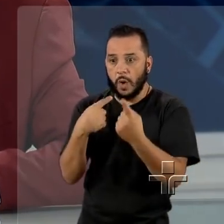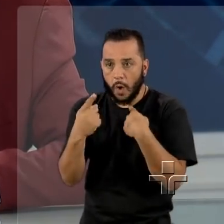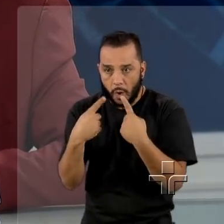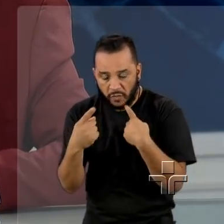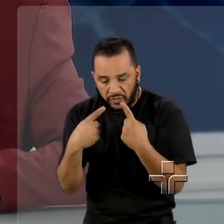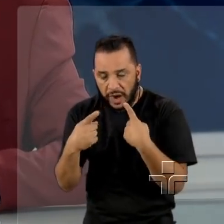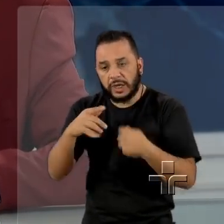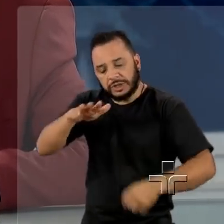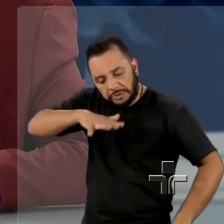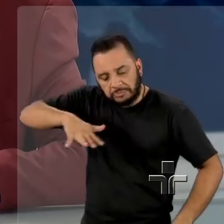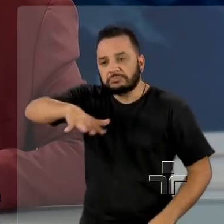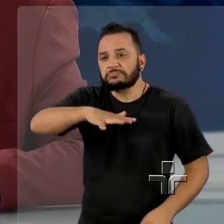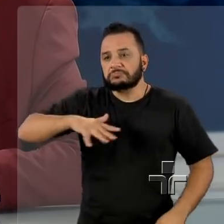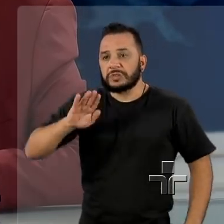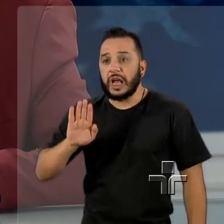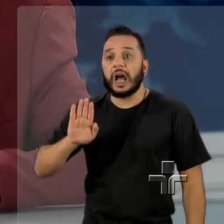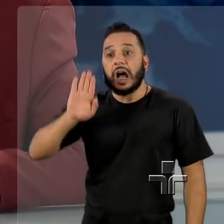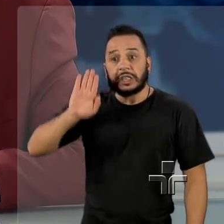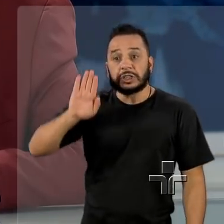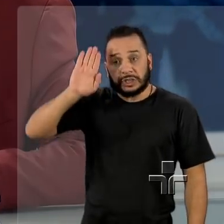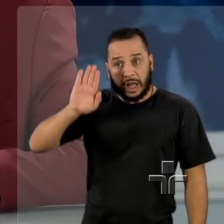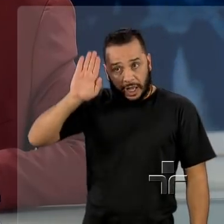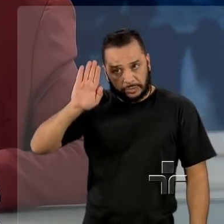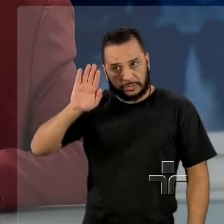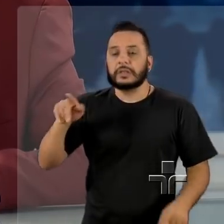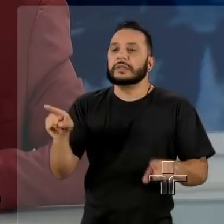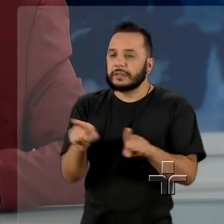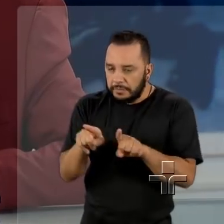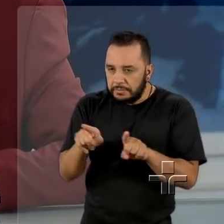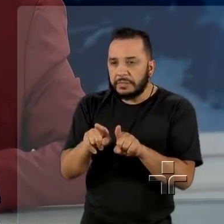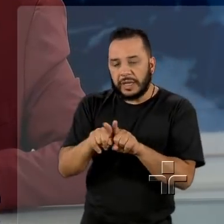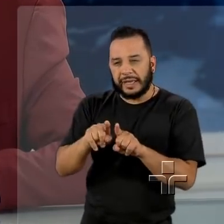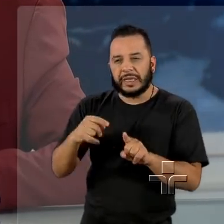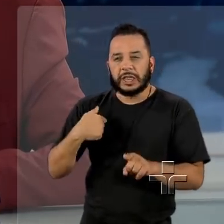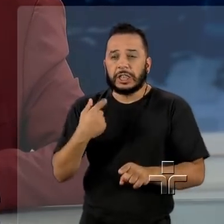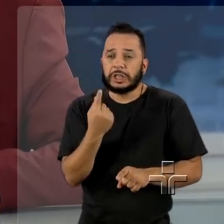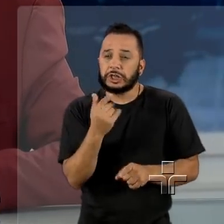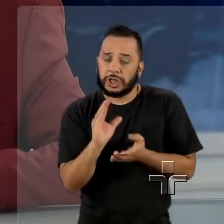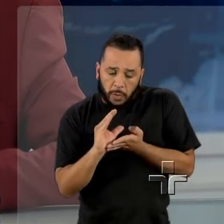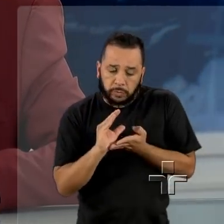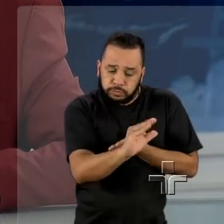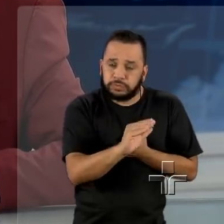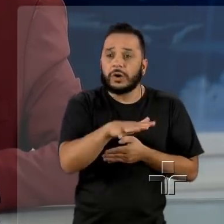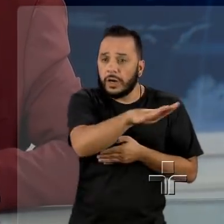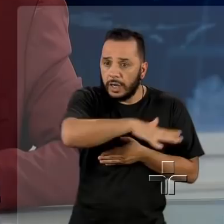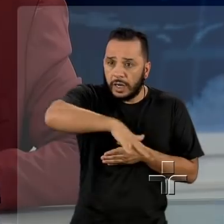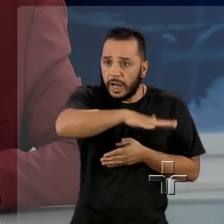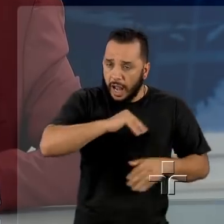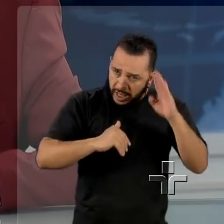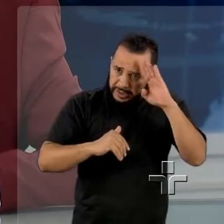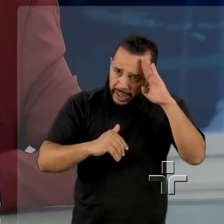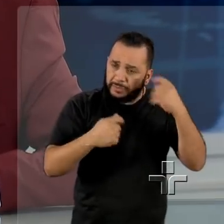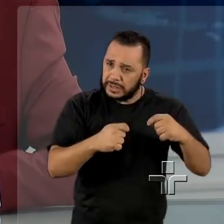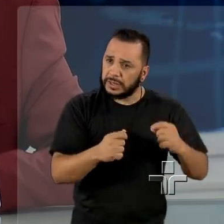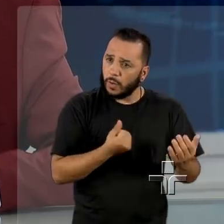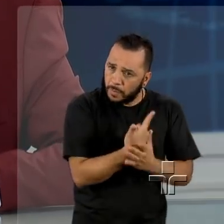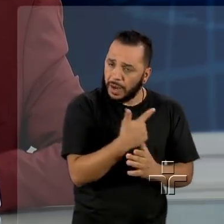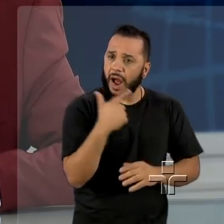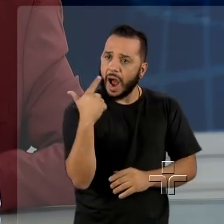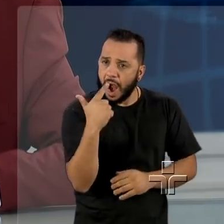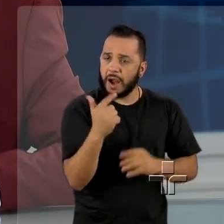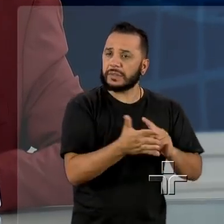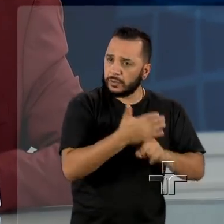engano, numa pesquisa importante, mostrou que as Forças Armadas estavam lá perto de 80% de aprovação da população.